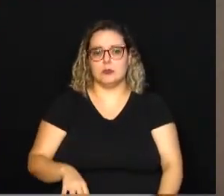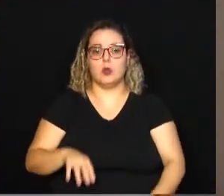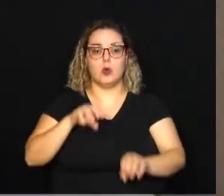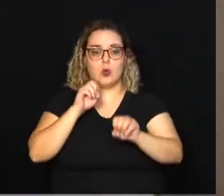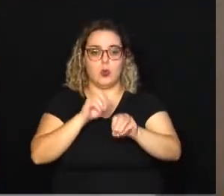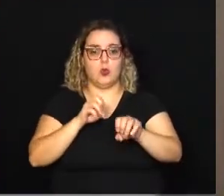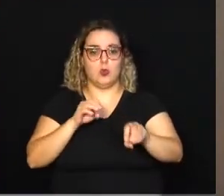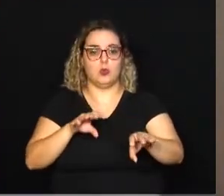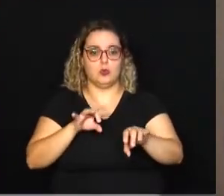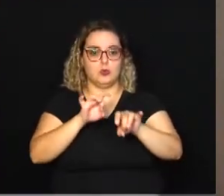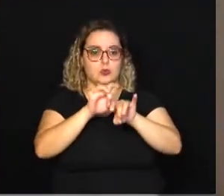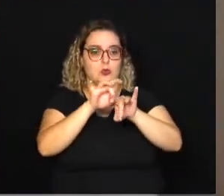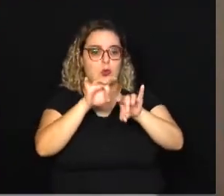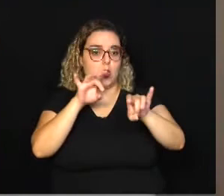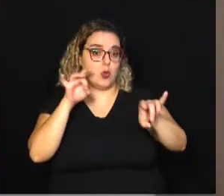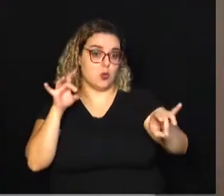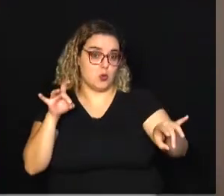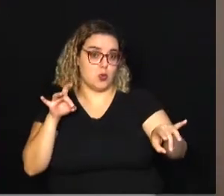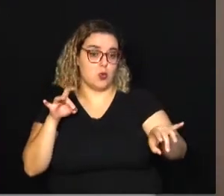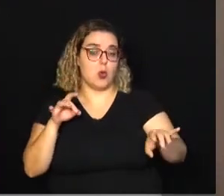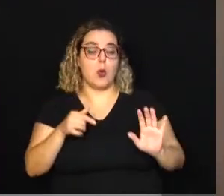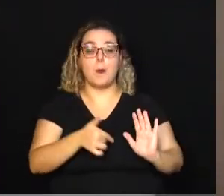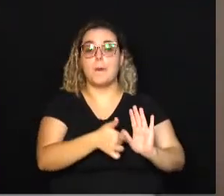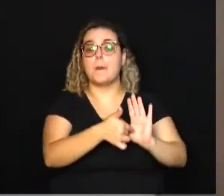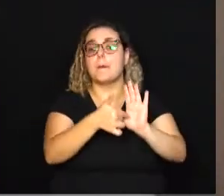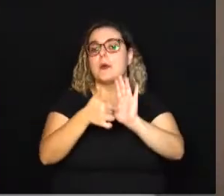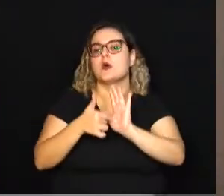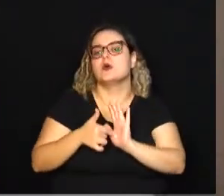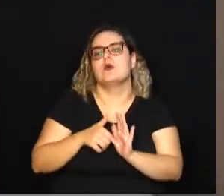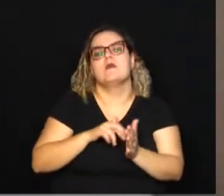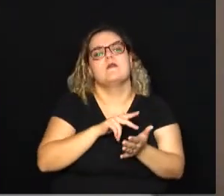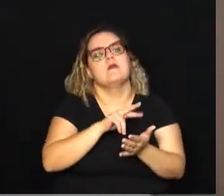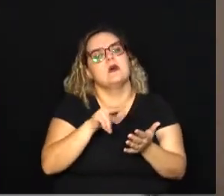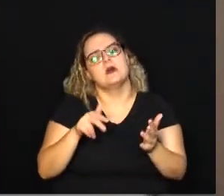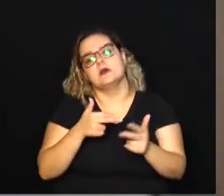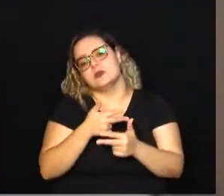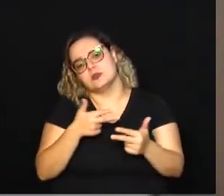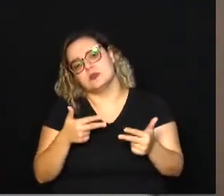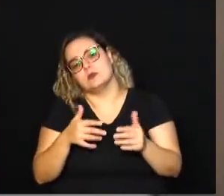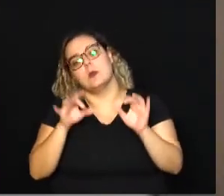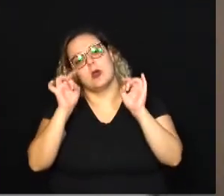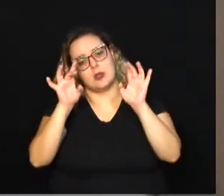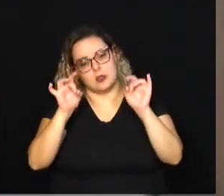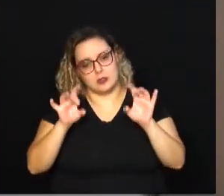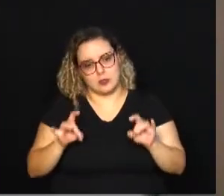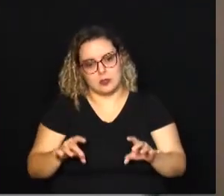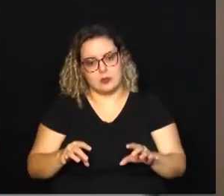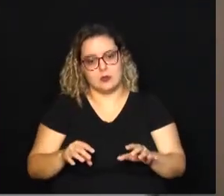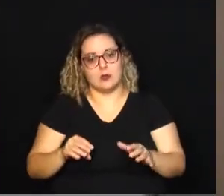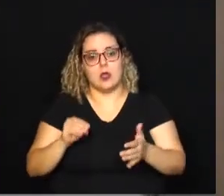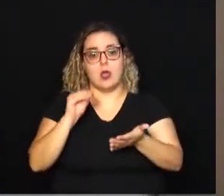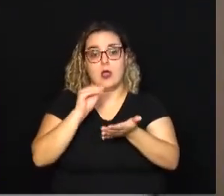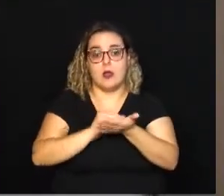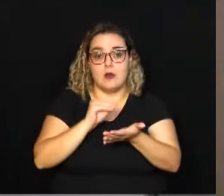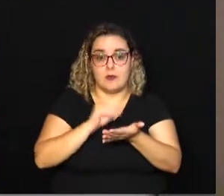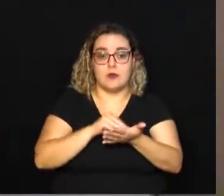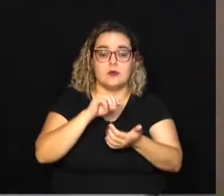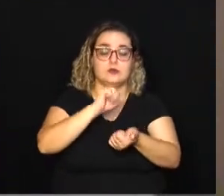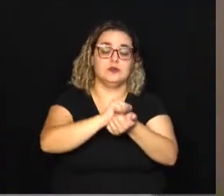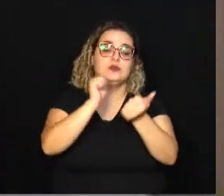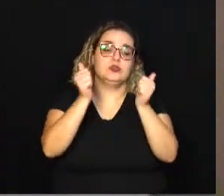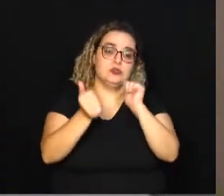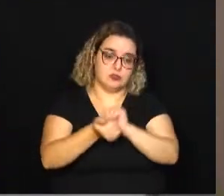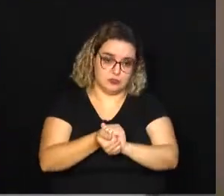ensino remoto, ele mostrou muita coisa, mas especialmente a inadequação da escola para fazer